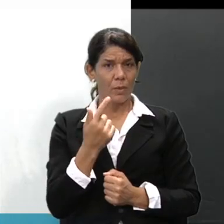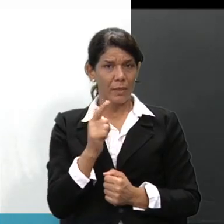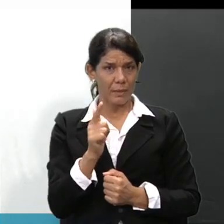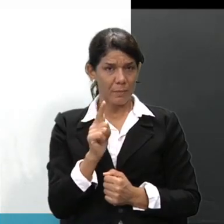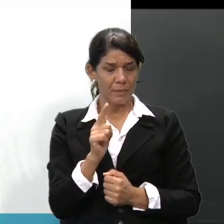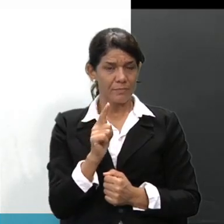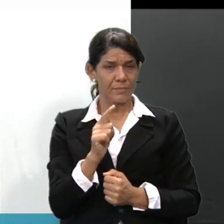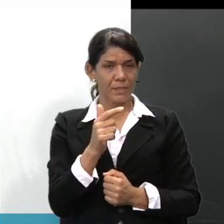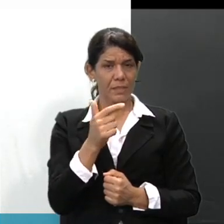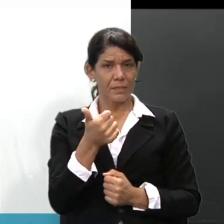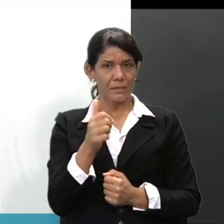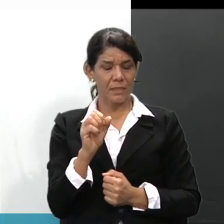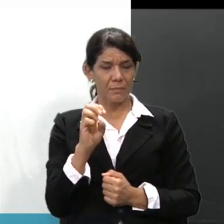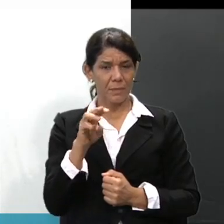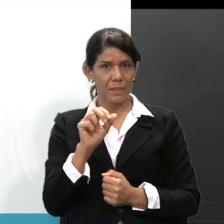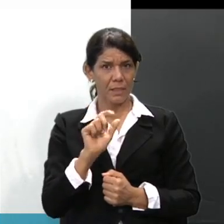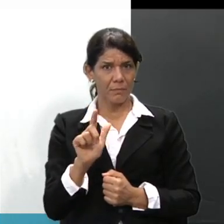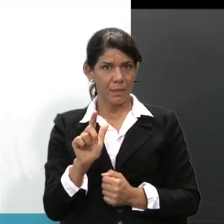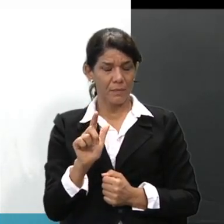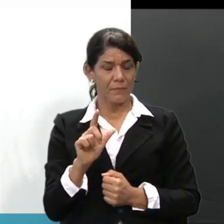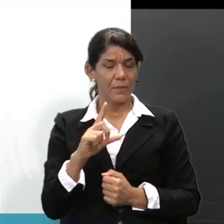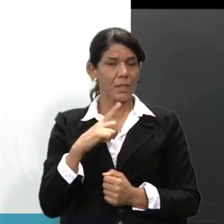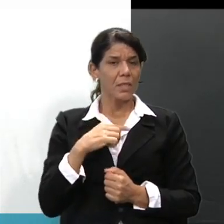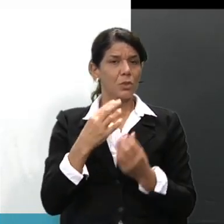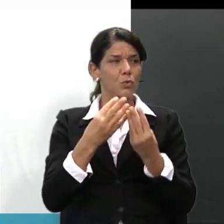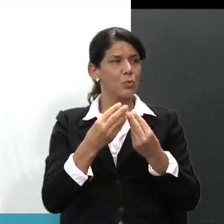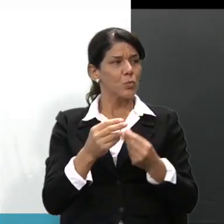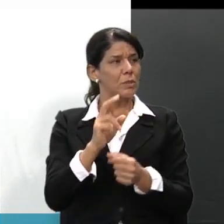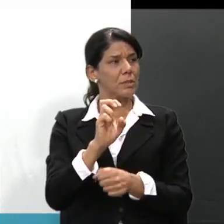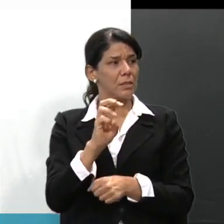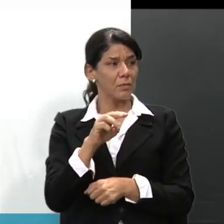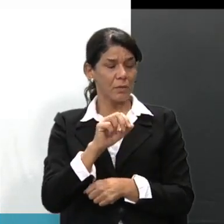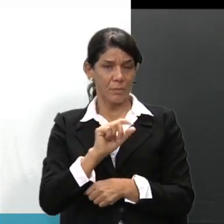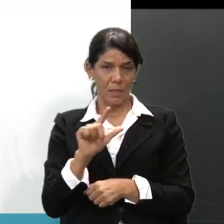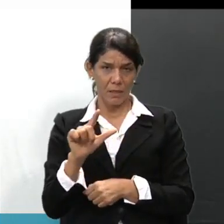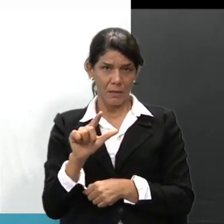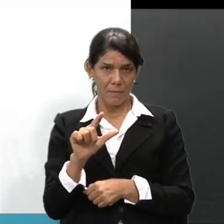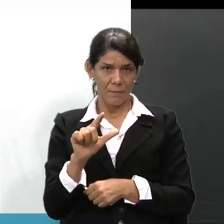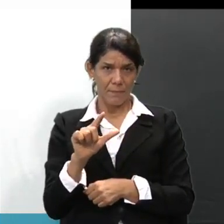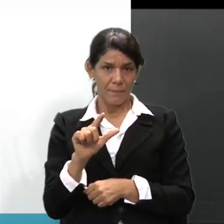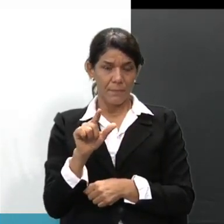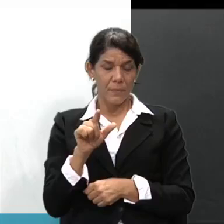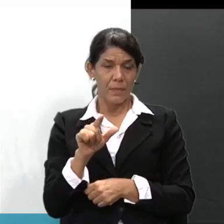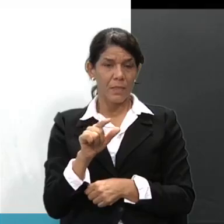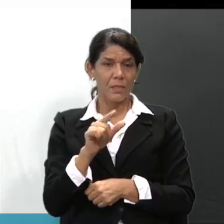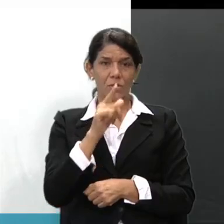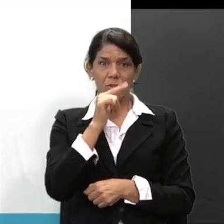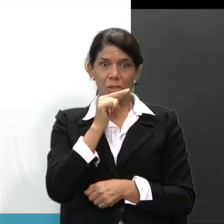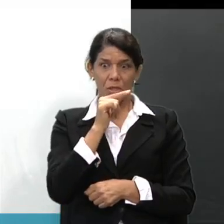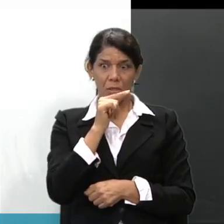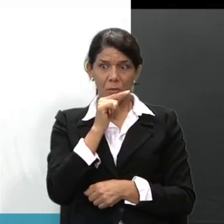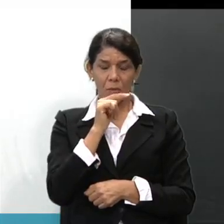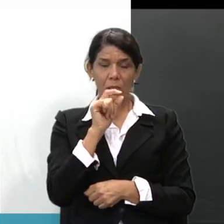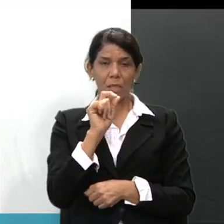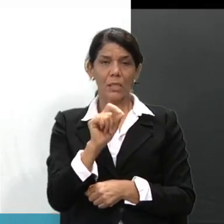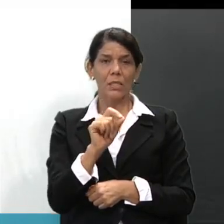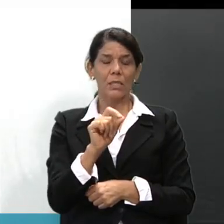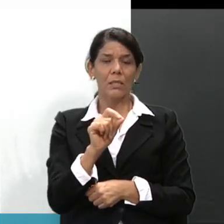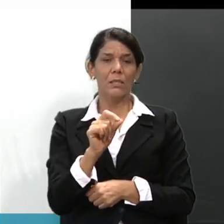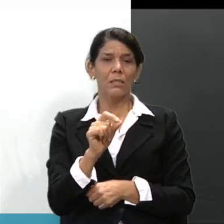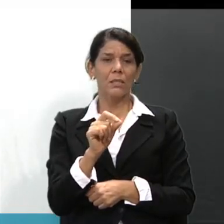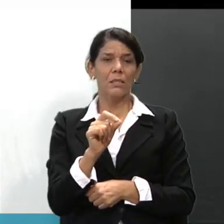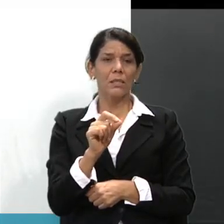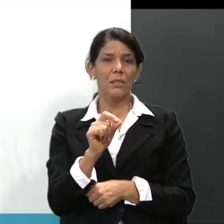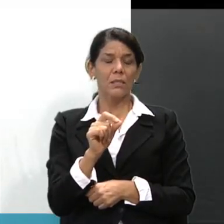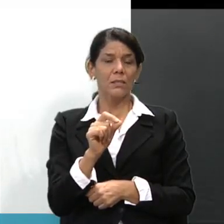que equivale a 100 miligramas. Nós vamos diluir em 5 ml, tá, de água destilada. E nós